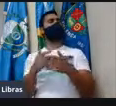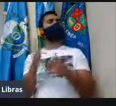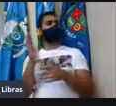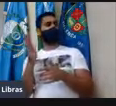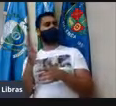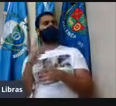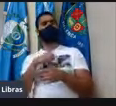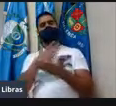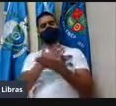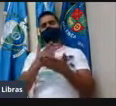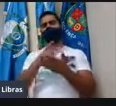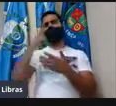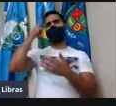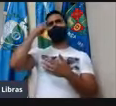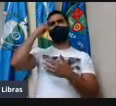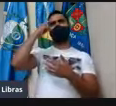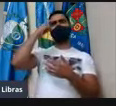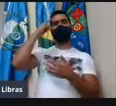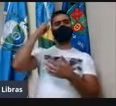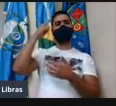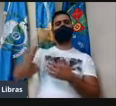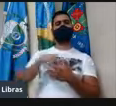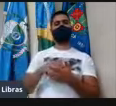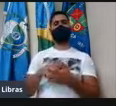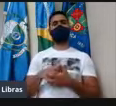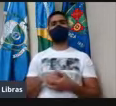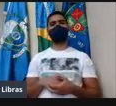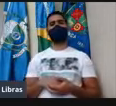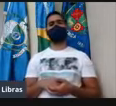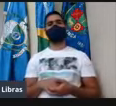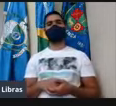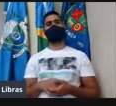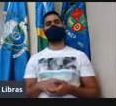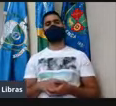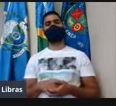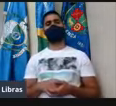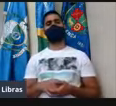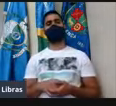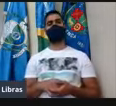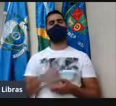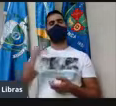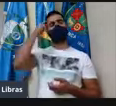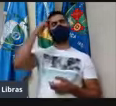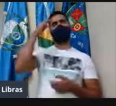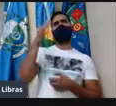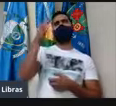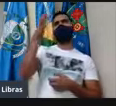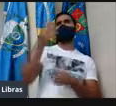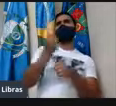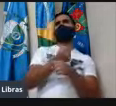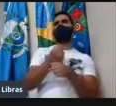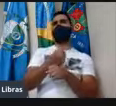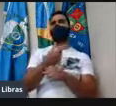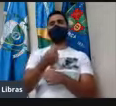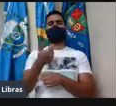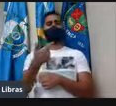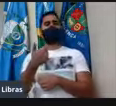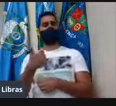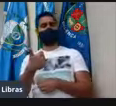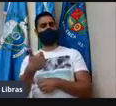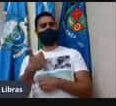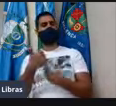ter que começar a pensar, ou quem estiver no executivo, já no exercício 2021, base